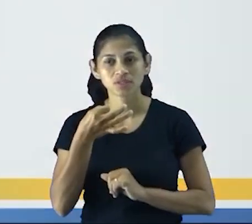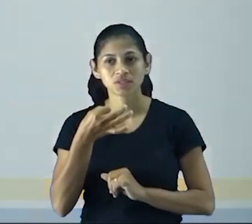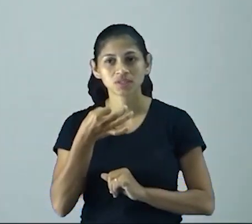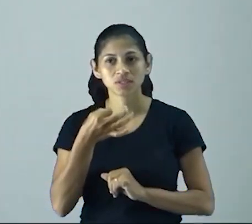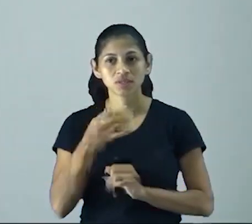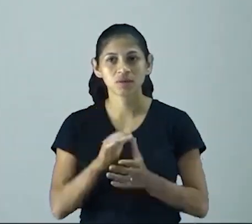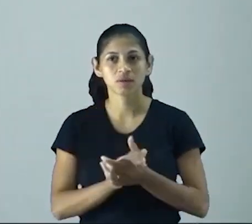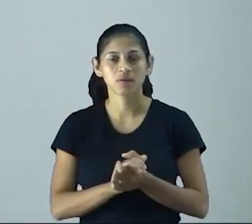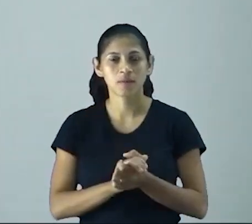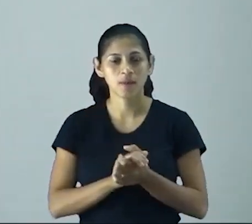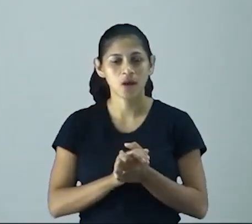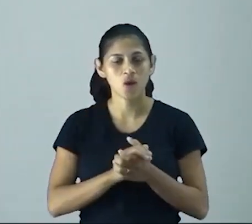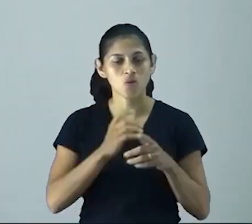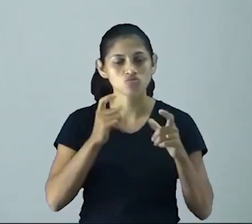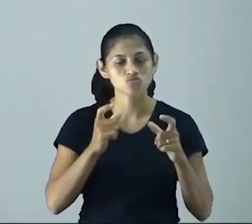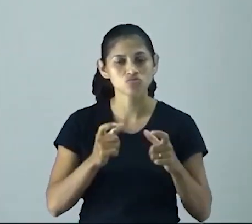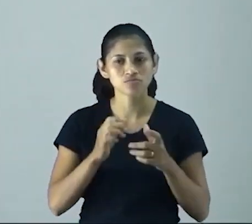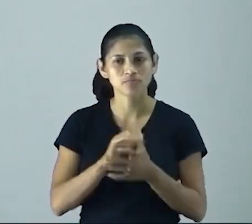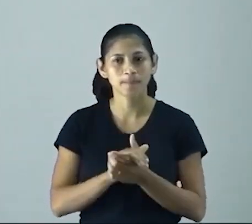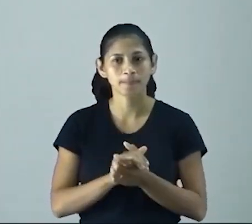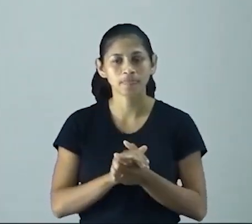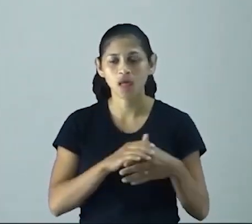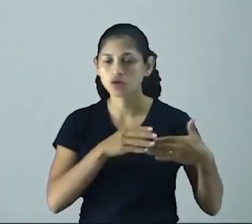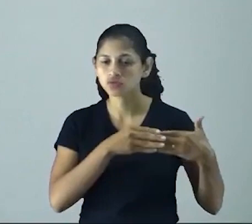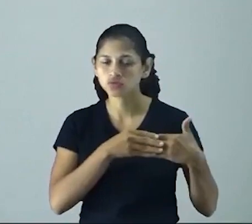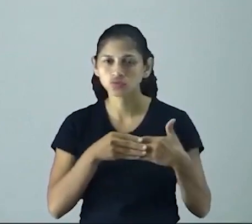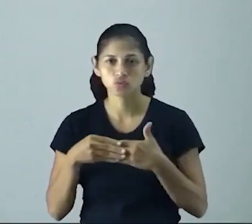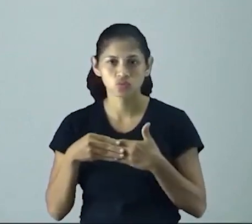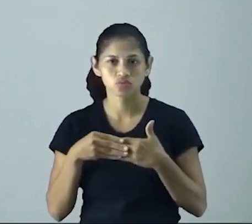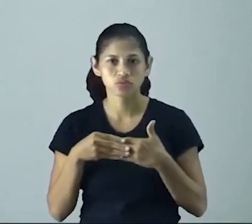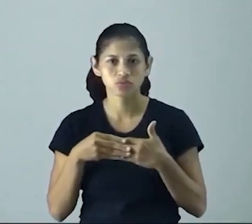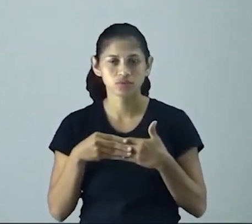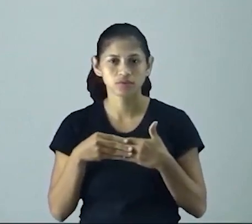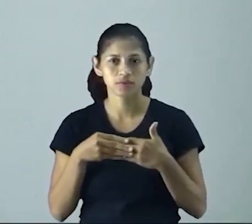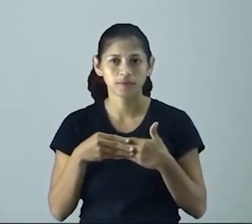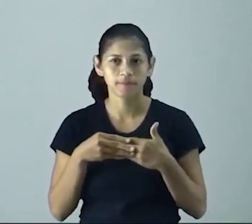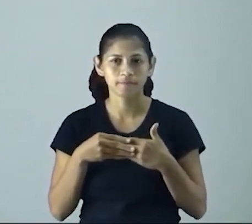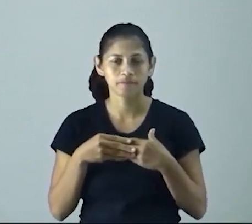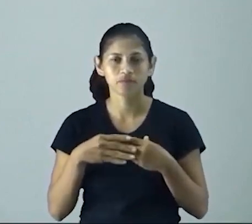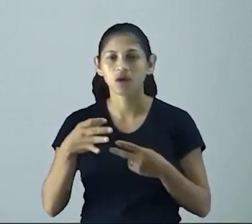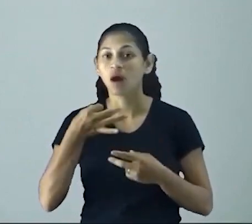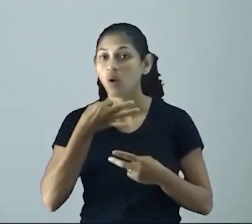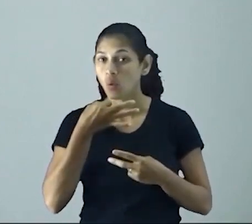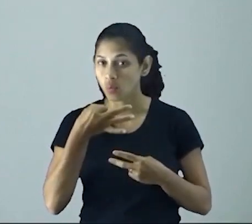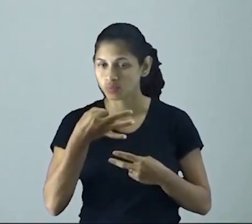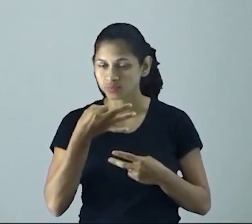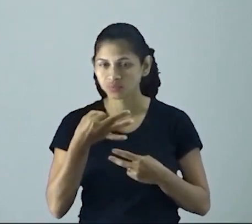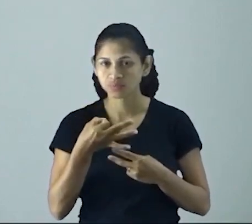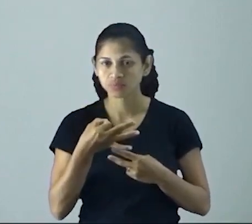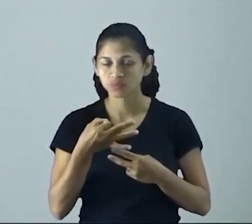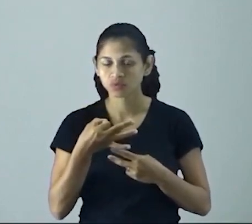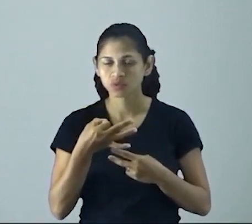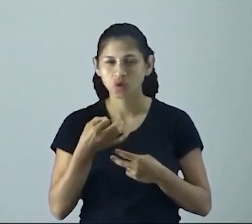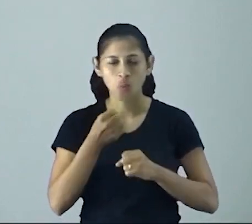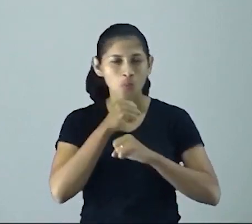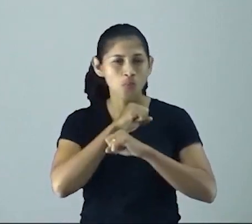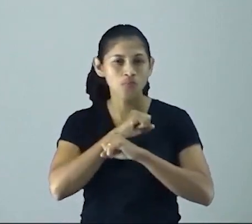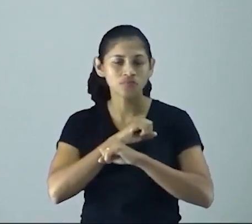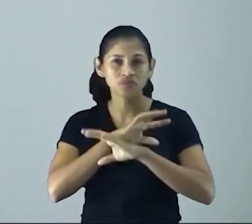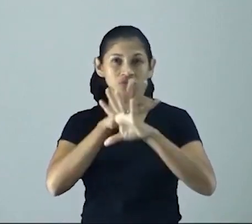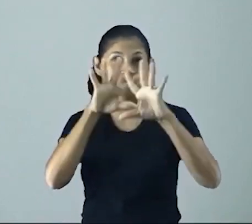está descrevendo já trouxe para a gente uma opinião. Ele já diz que é deslumbrante, que